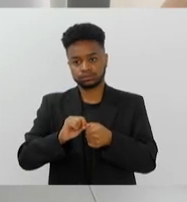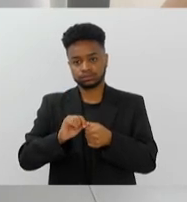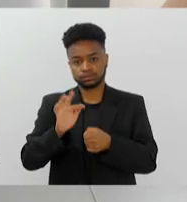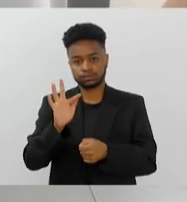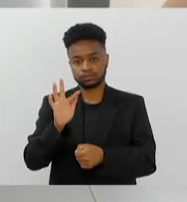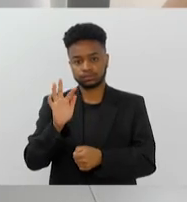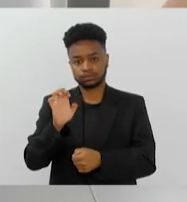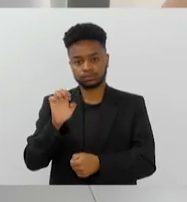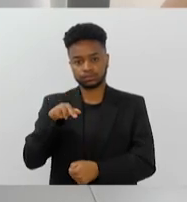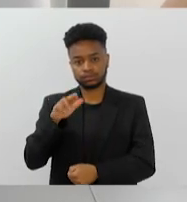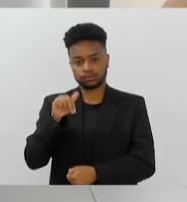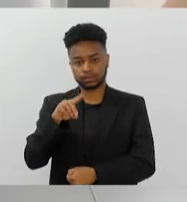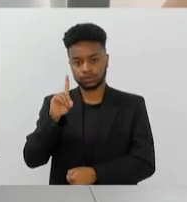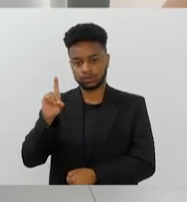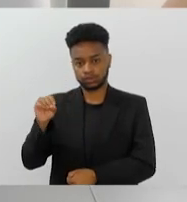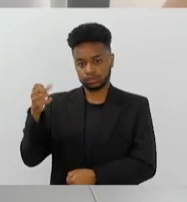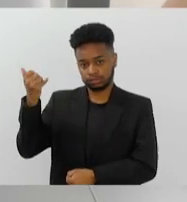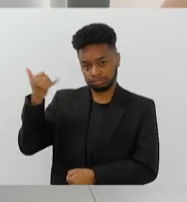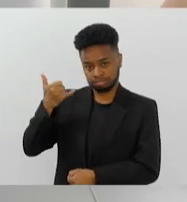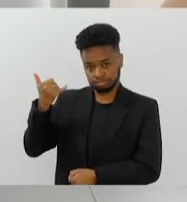Fernando Amorim,